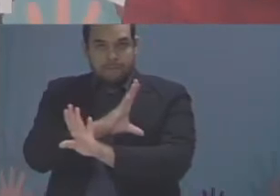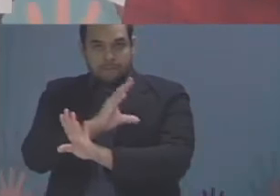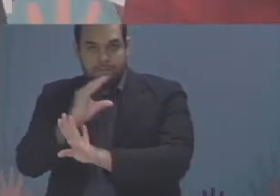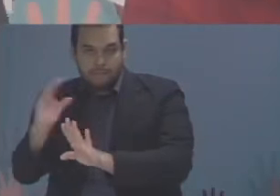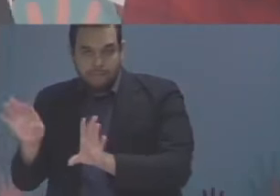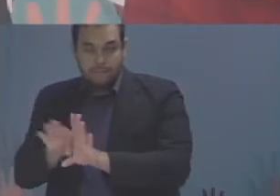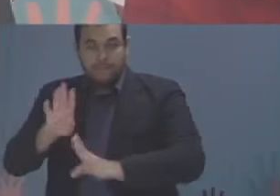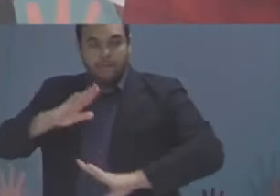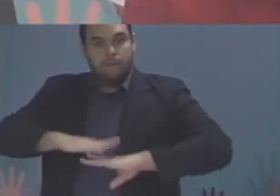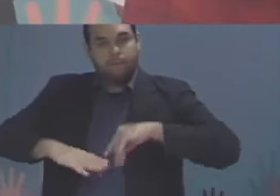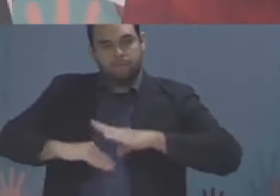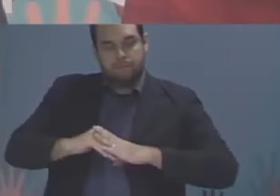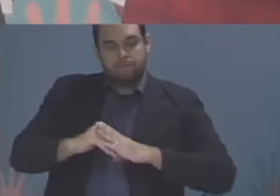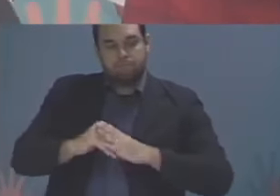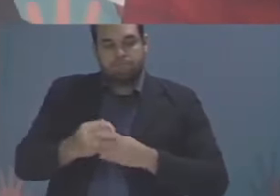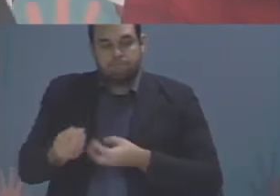maneira,